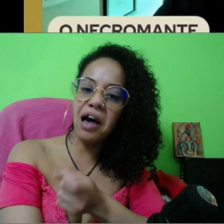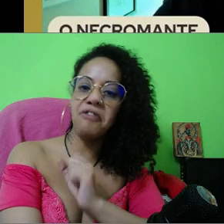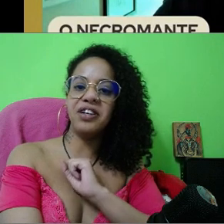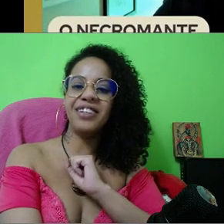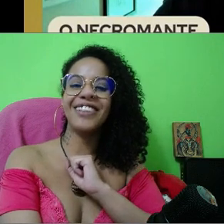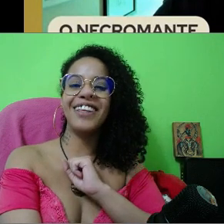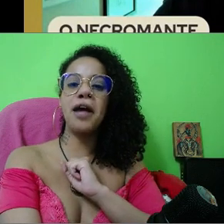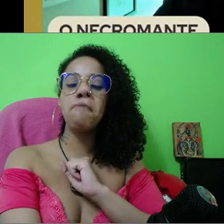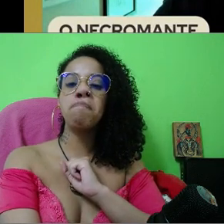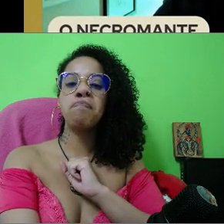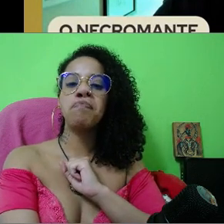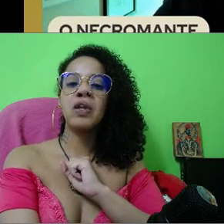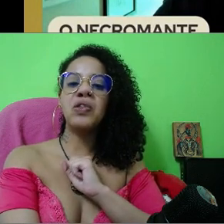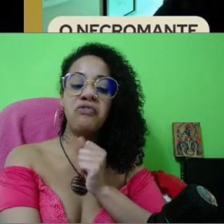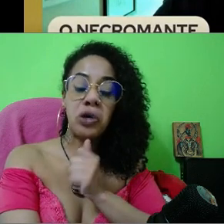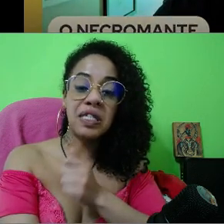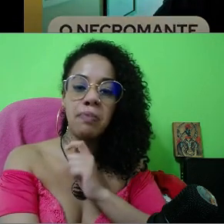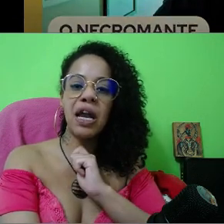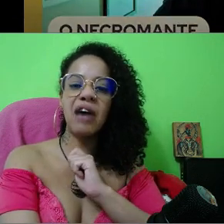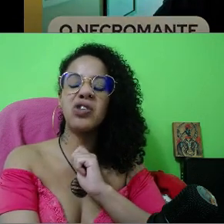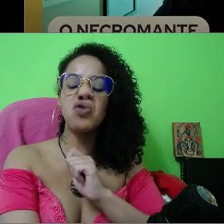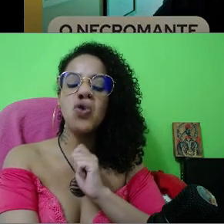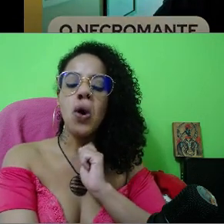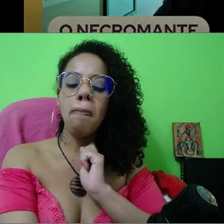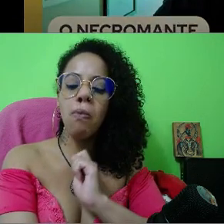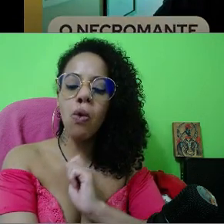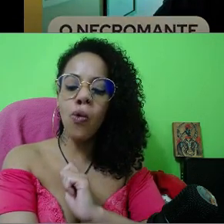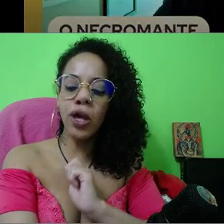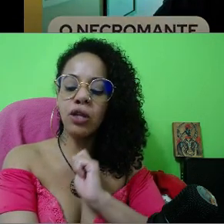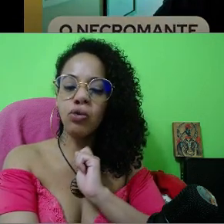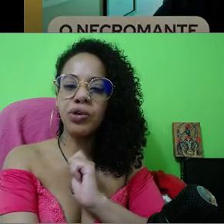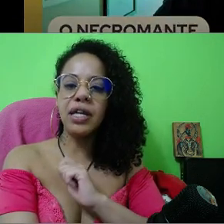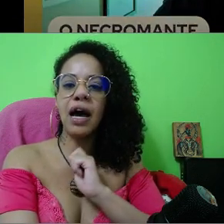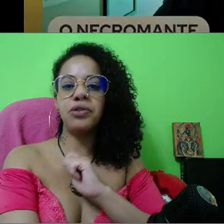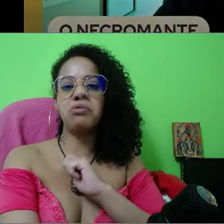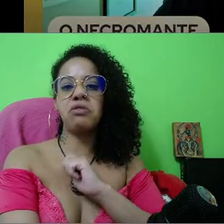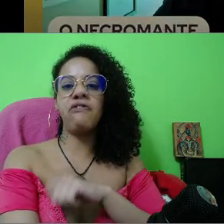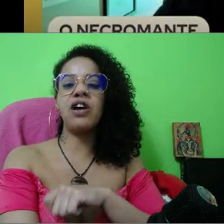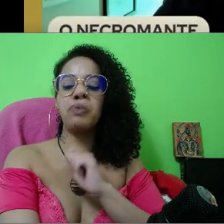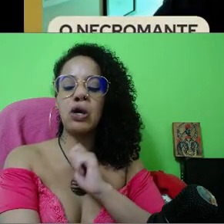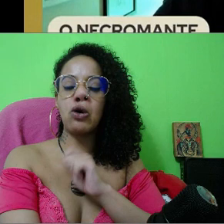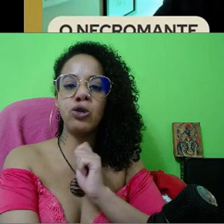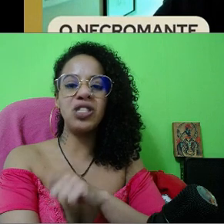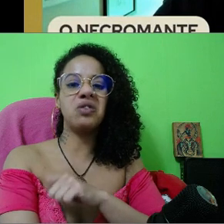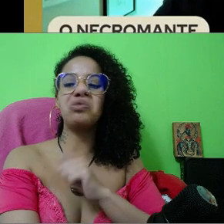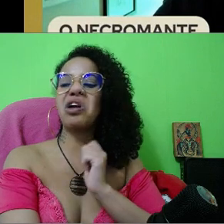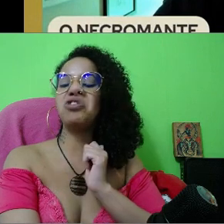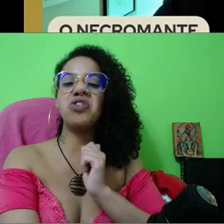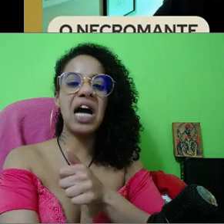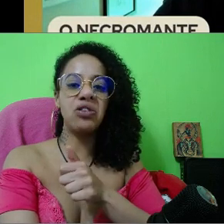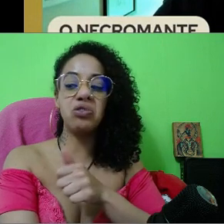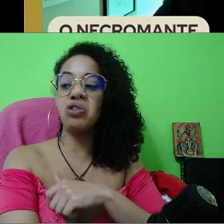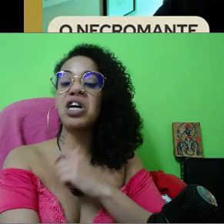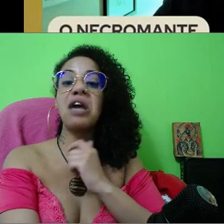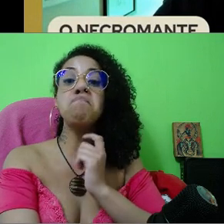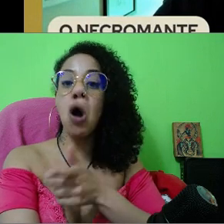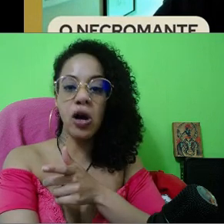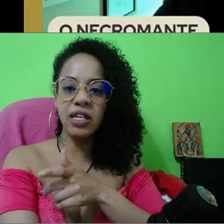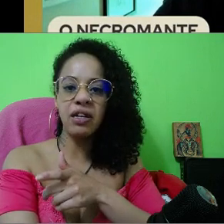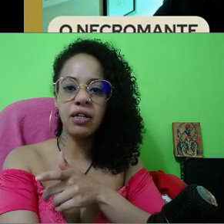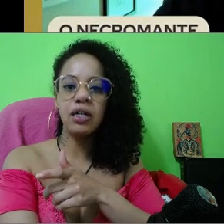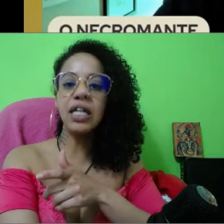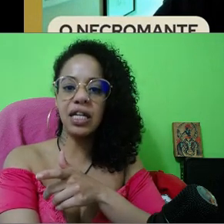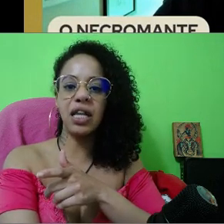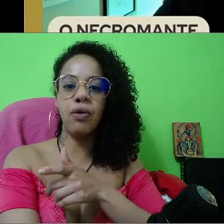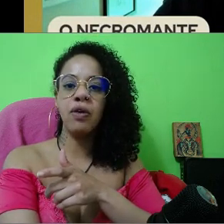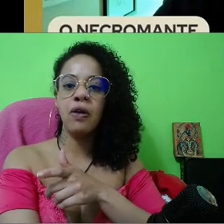foi com essa palavra né não foi com essa palavra eu tenho muito cuidado com o que eu falo porque como eu disse eu não tenho advogado eu não tenho onde